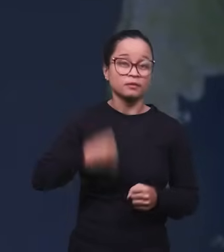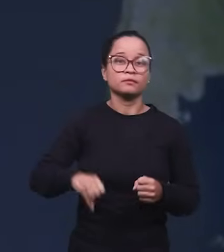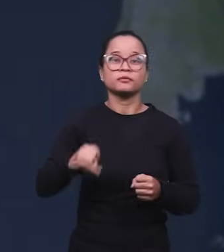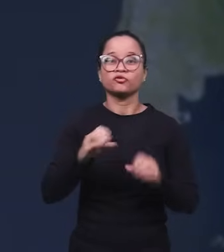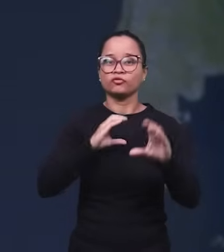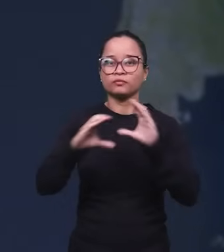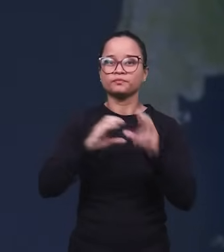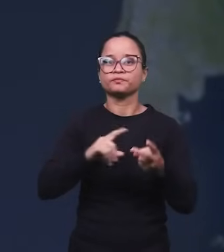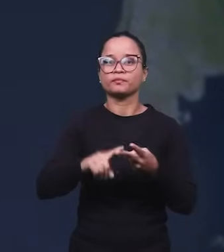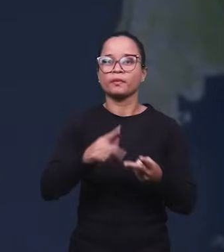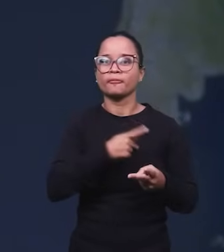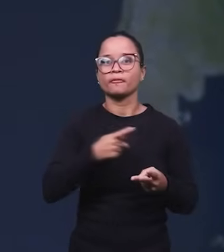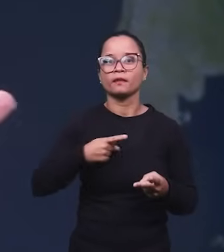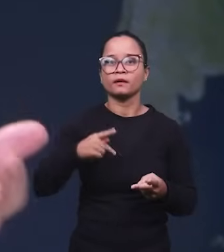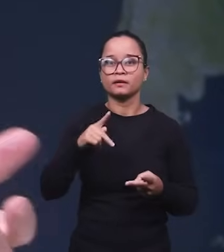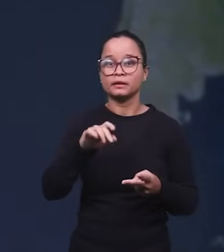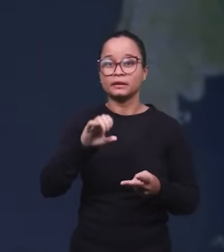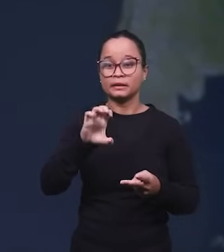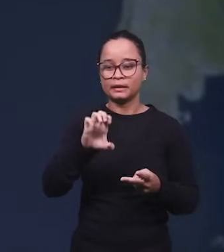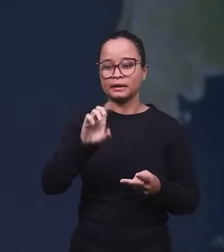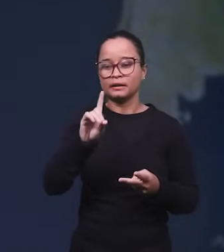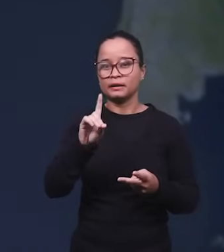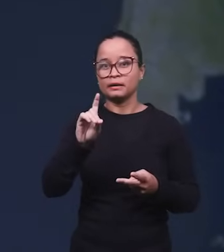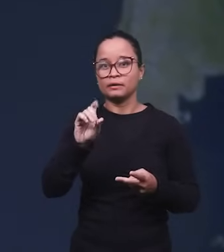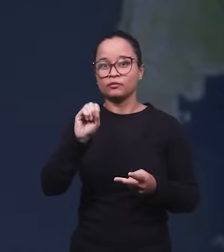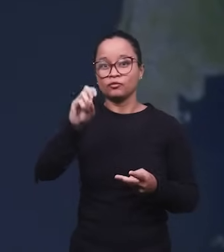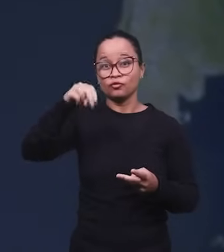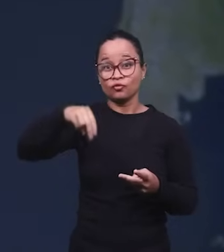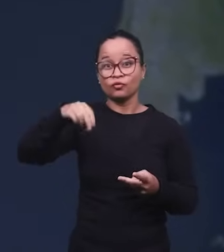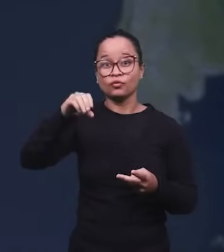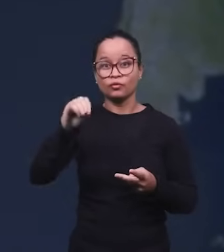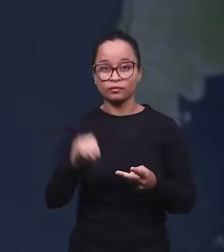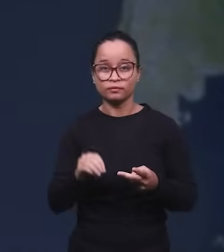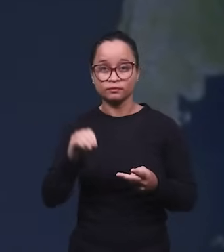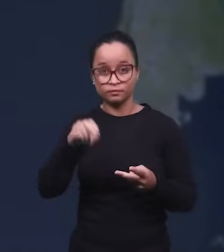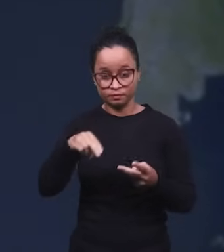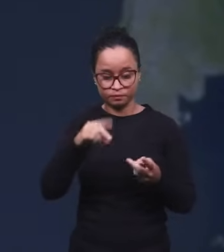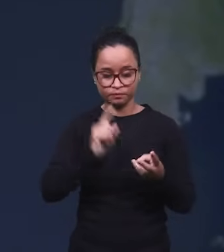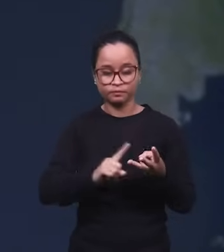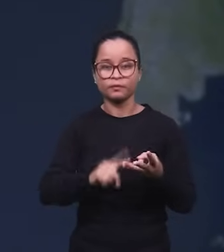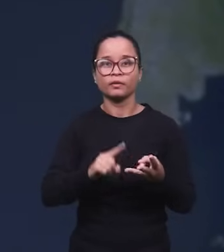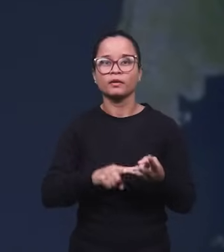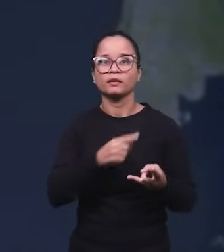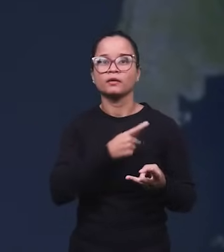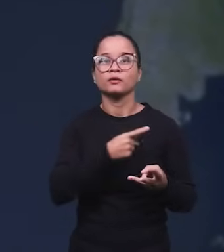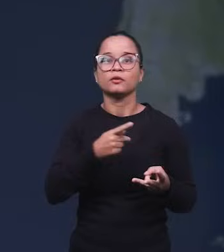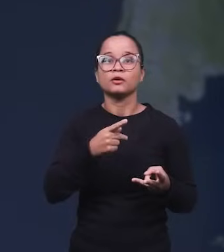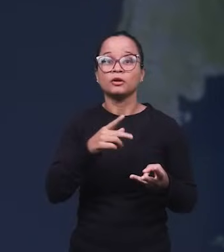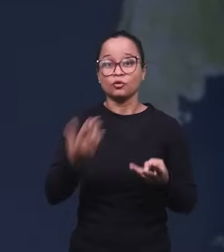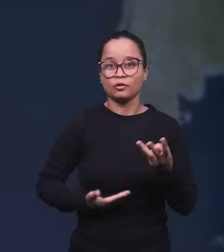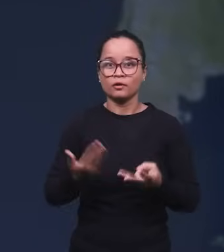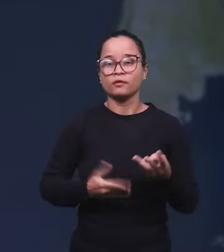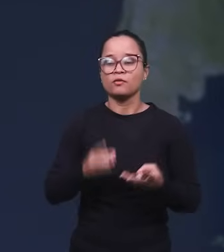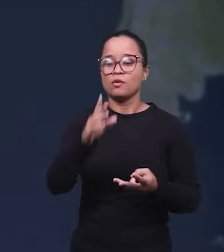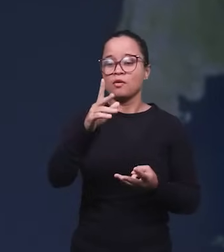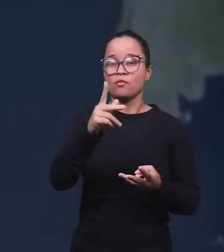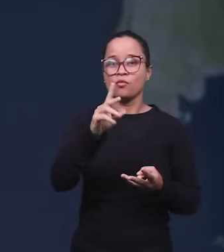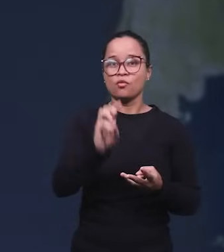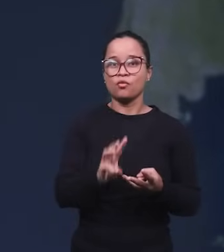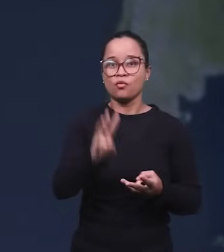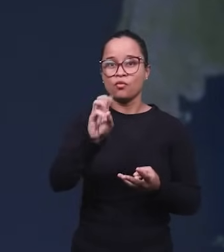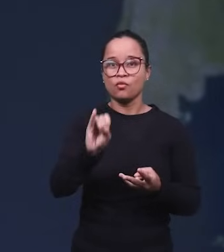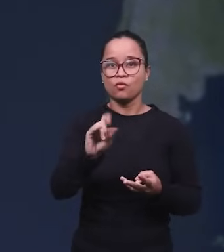Josias, que é o gerente de comunicações, temos o pastor Edson Ian, que é o gerente de operações, e temos nosso irmão William, que é o gerente